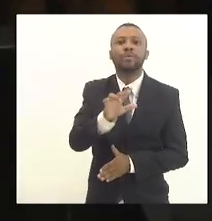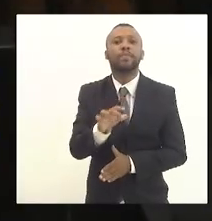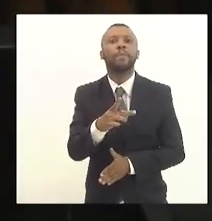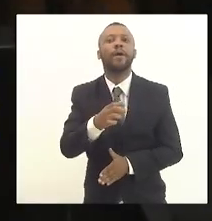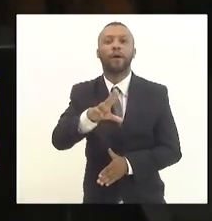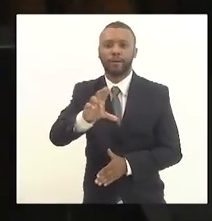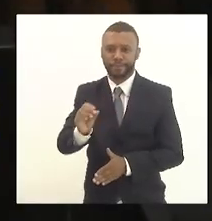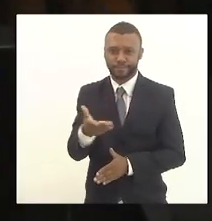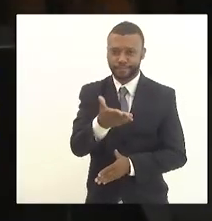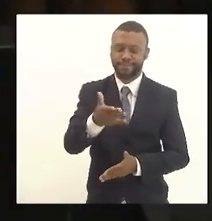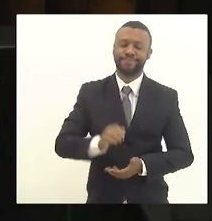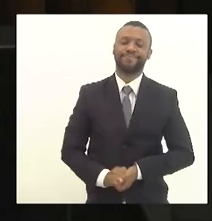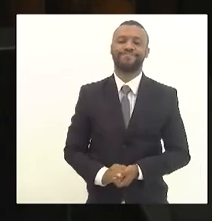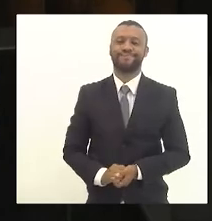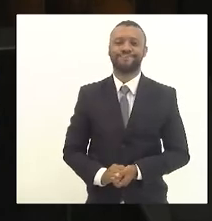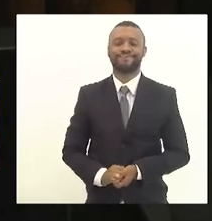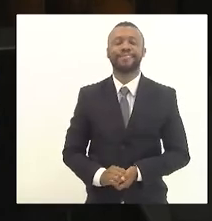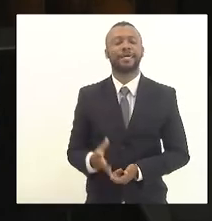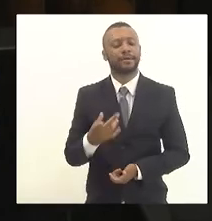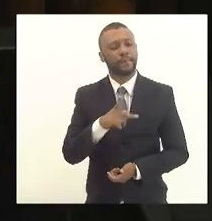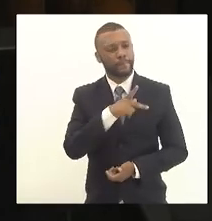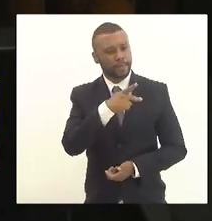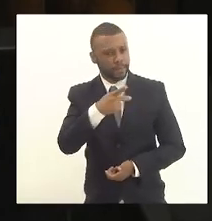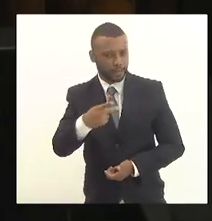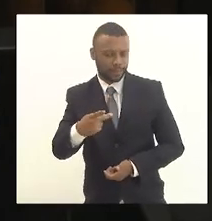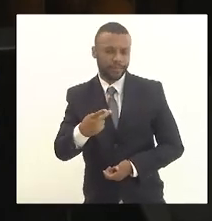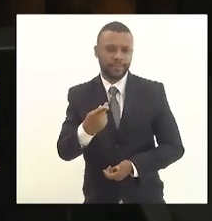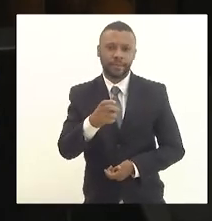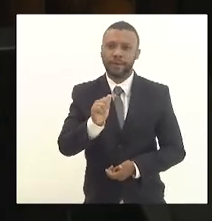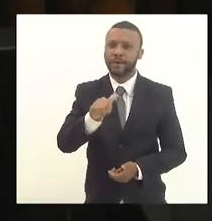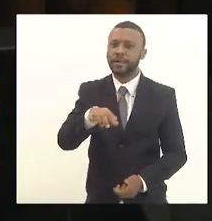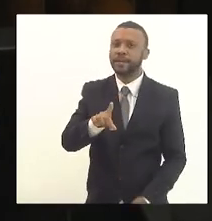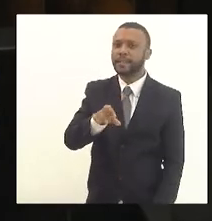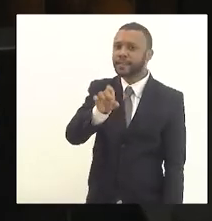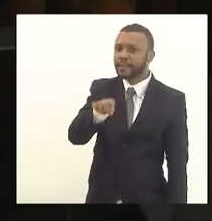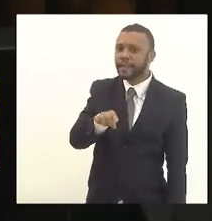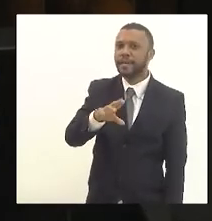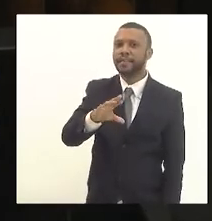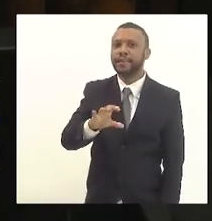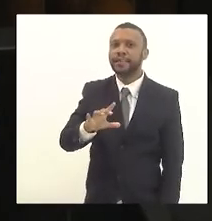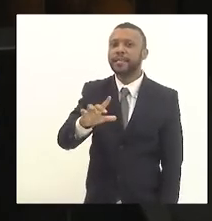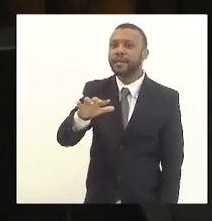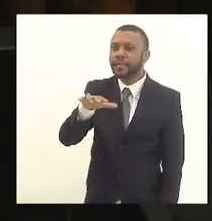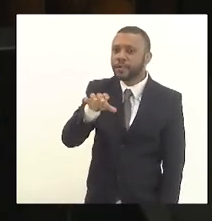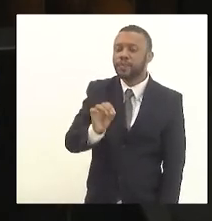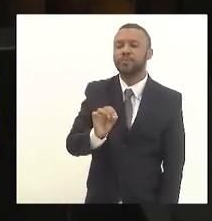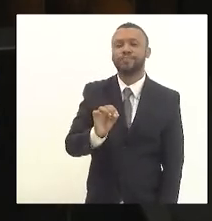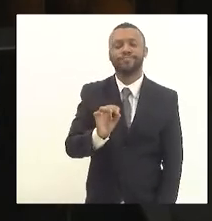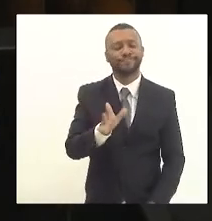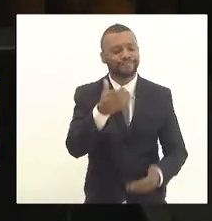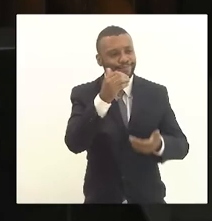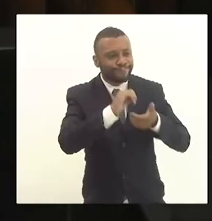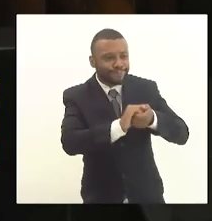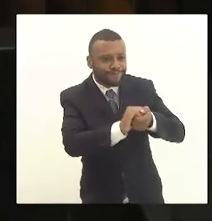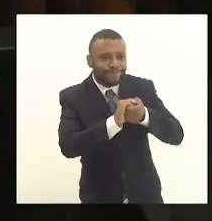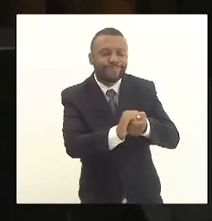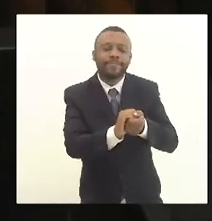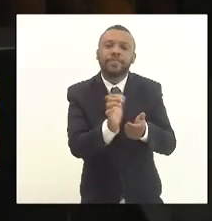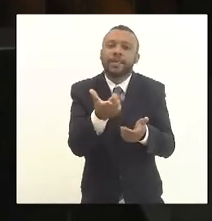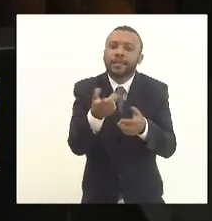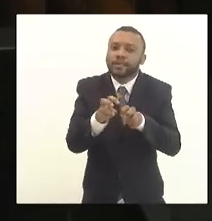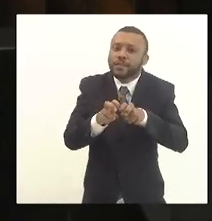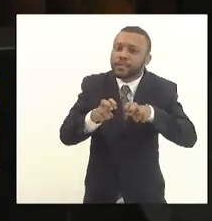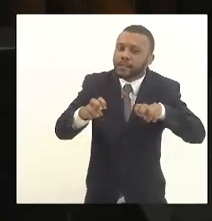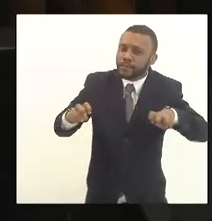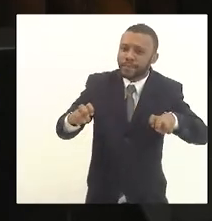Presidente André Siciliano, cumprimentando Vossa Excelência, queria cumprimentar toda a mesa e também pedir